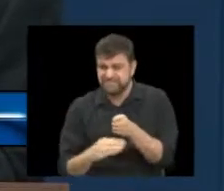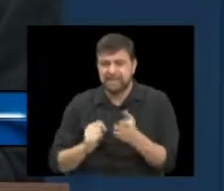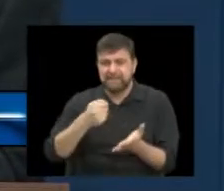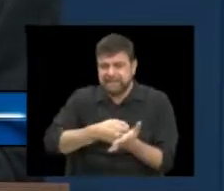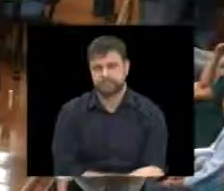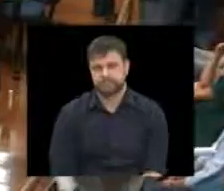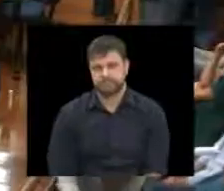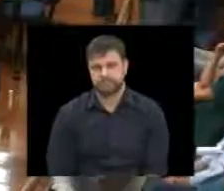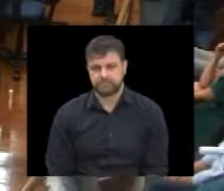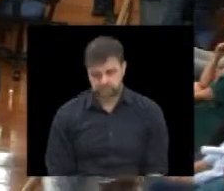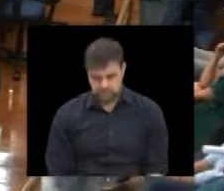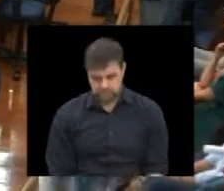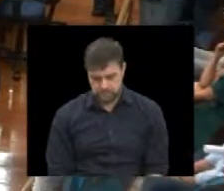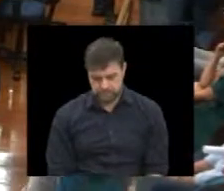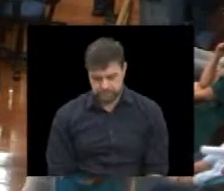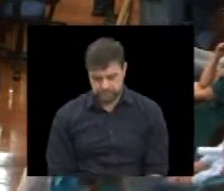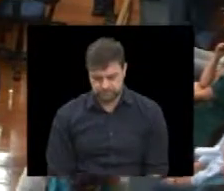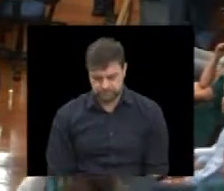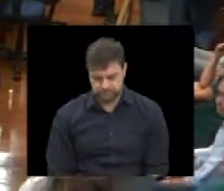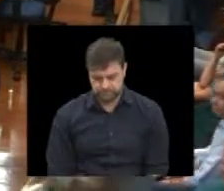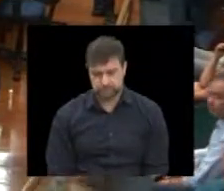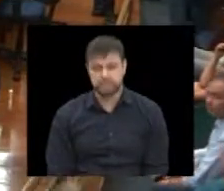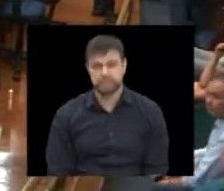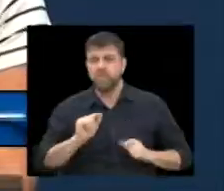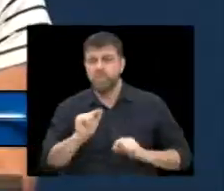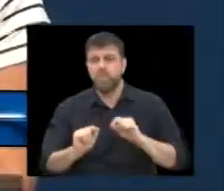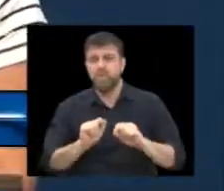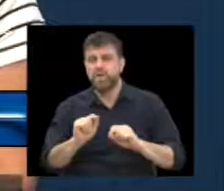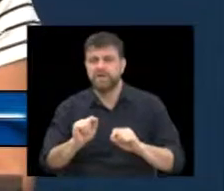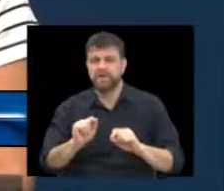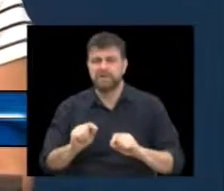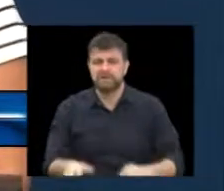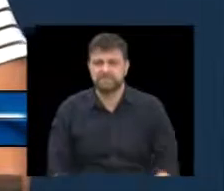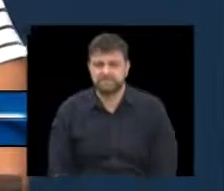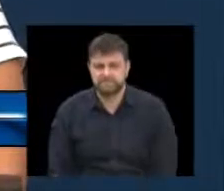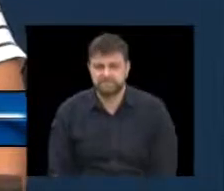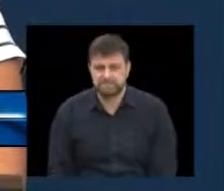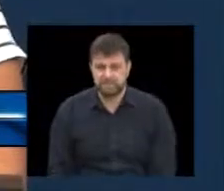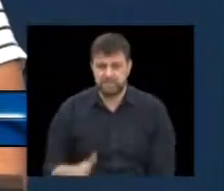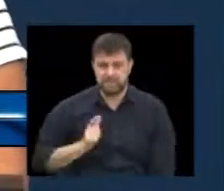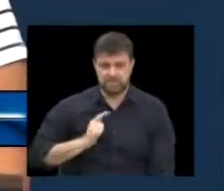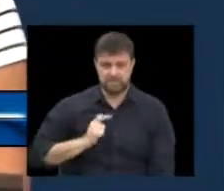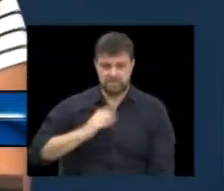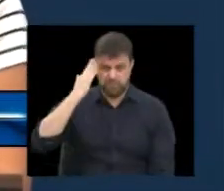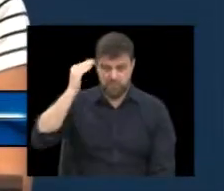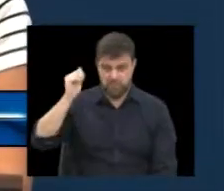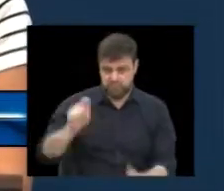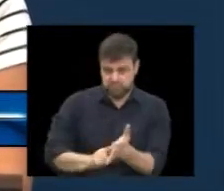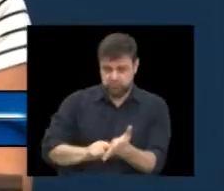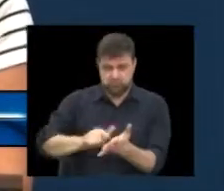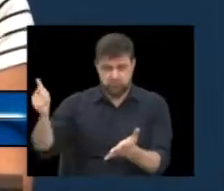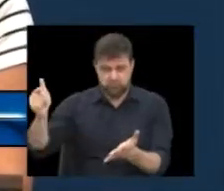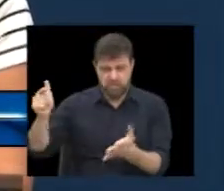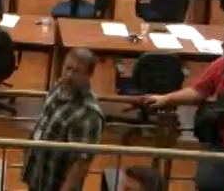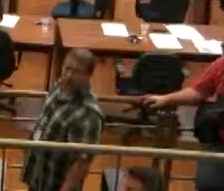Partido. Depois, durante a primeira votação, no dia 4 de setembro, a vereadora Mariana Conte fez novamente